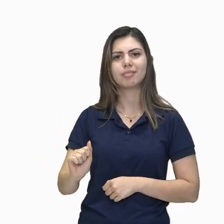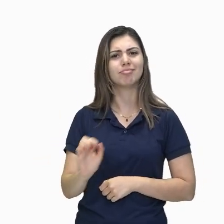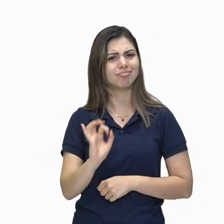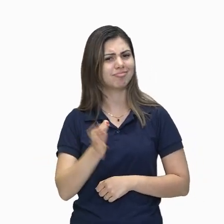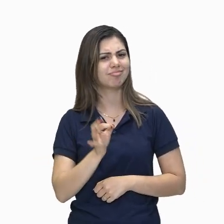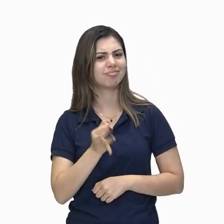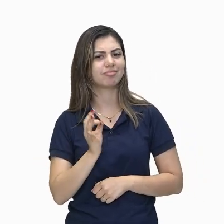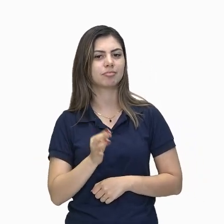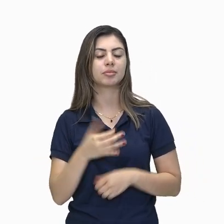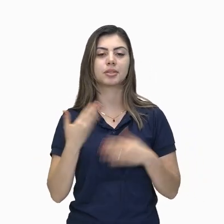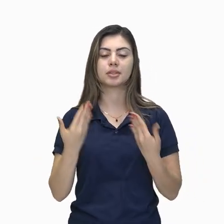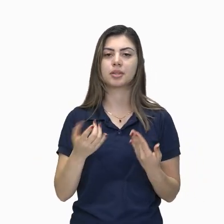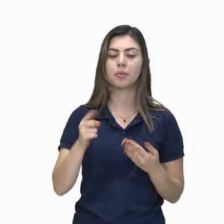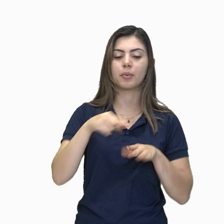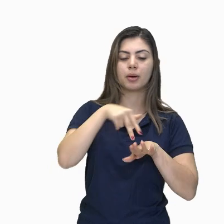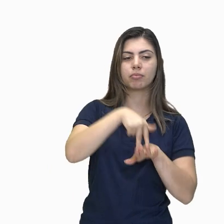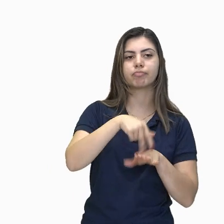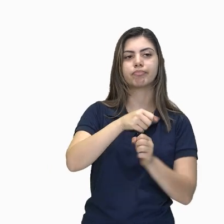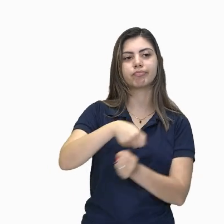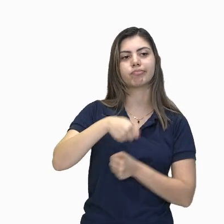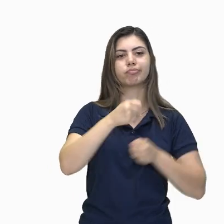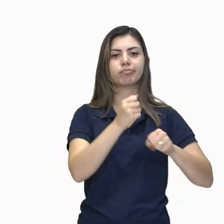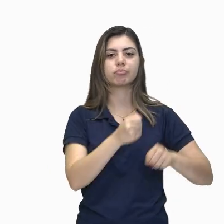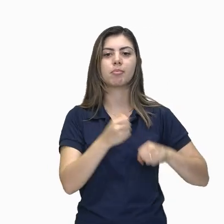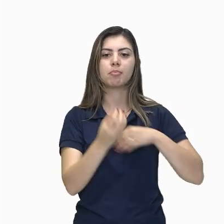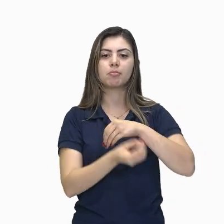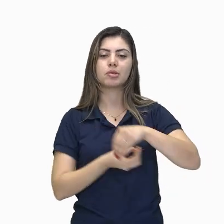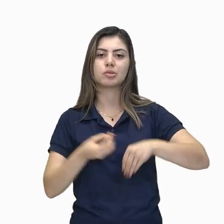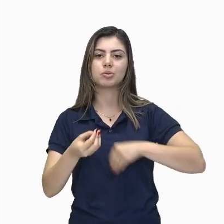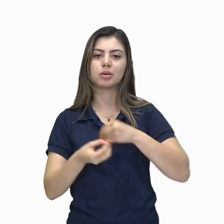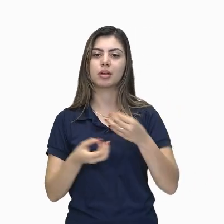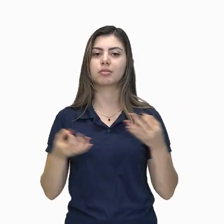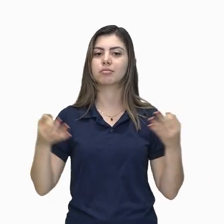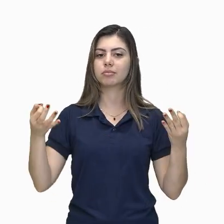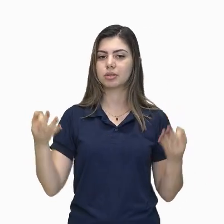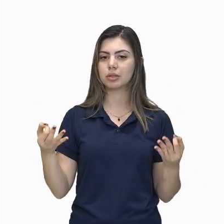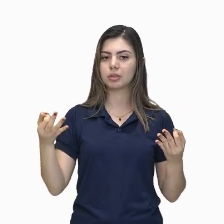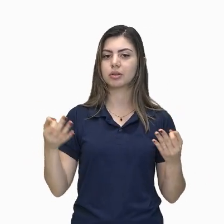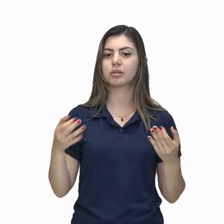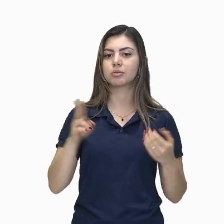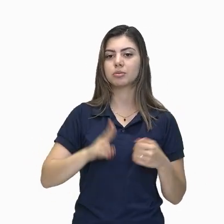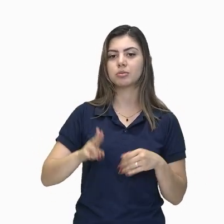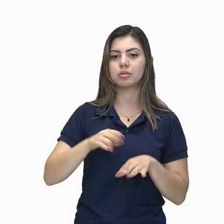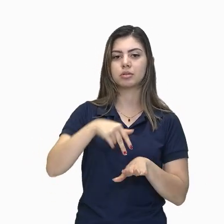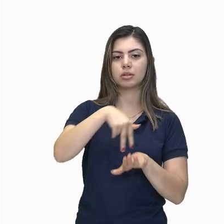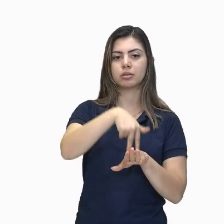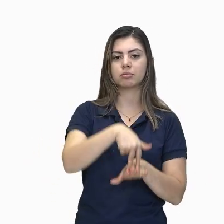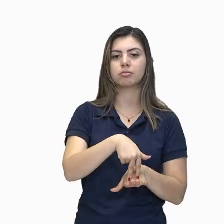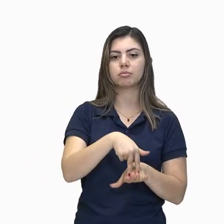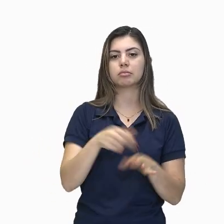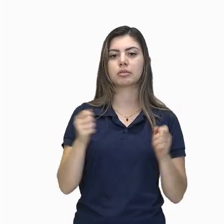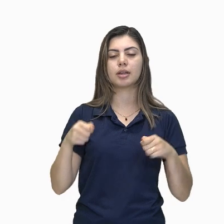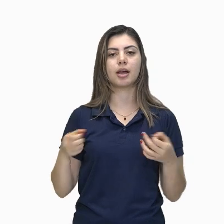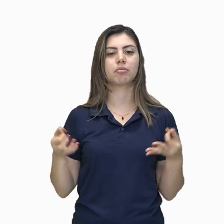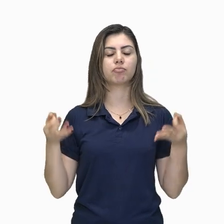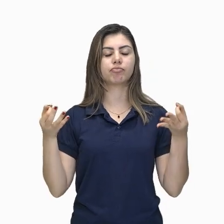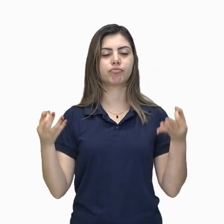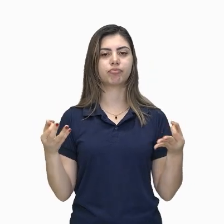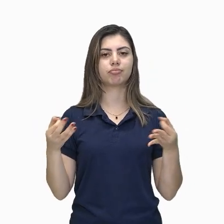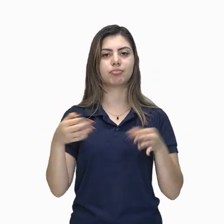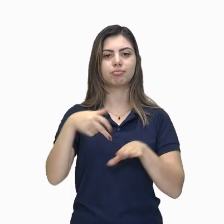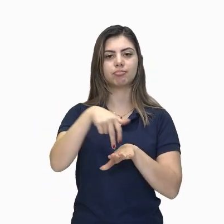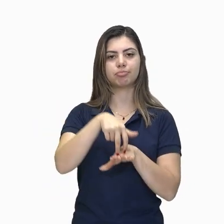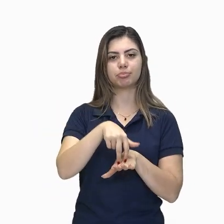né? Combina o SUP com prática de yoga, utilizando a prancha como plataforma para